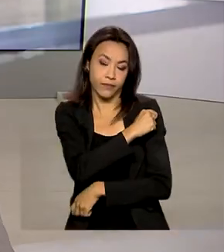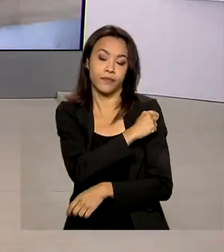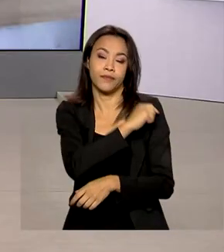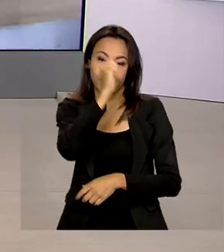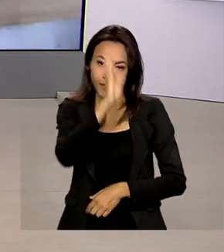Obrigada Glauco